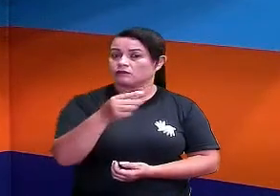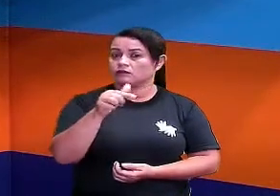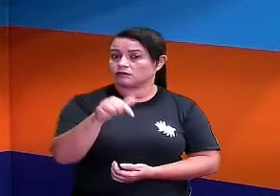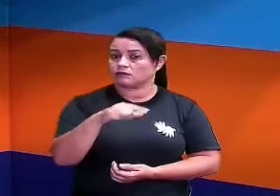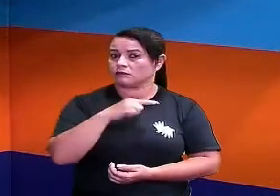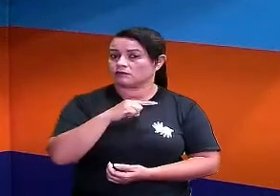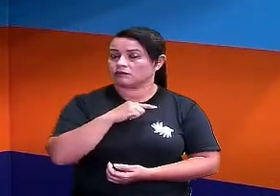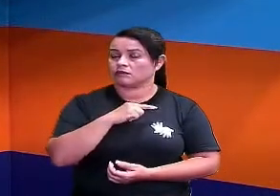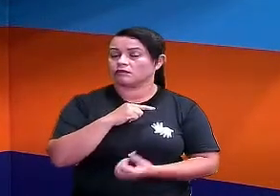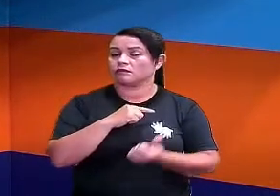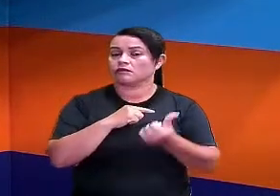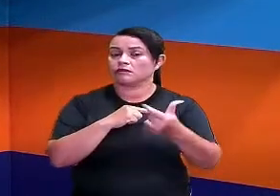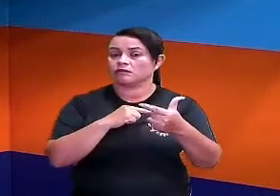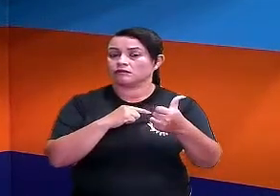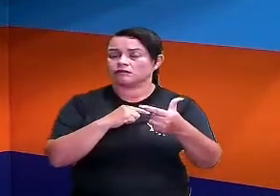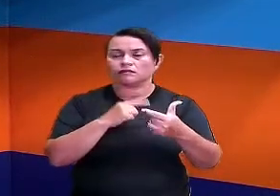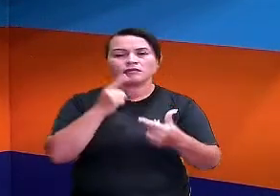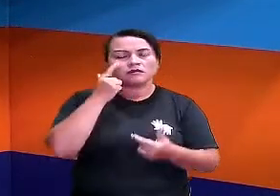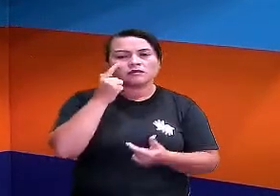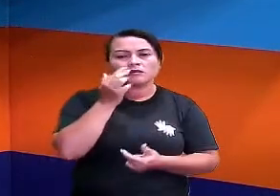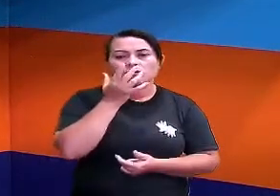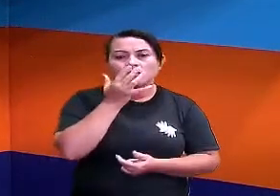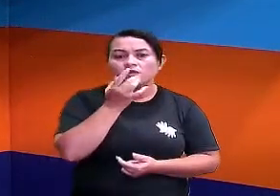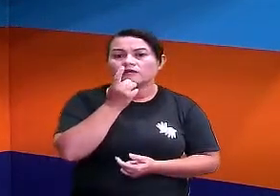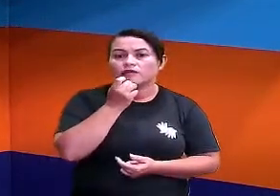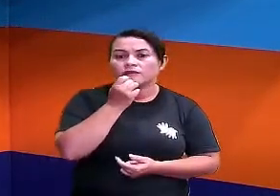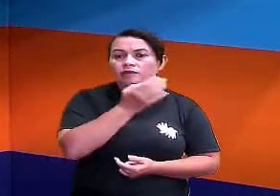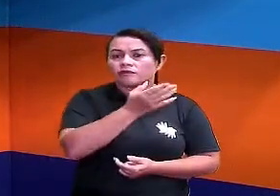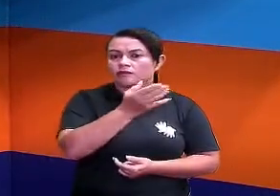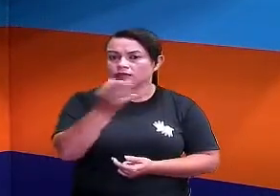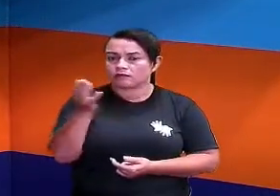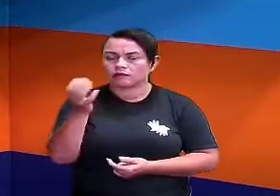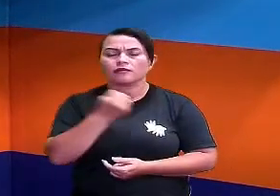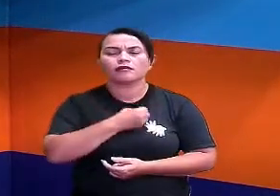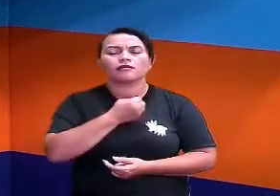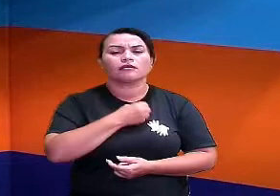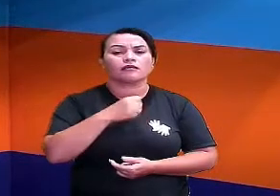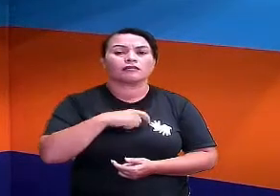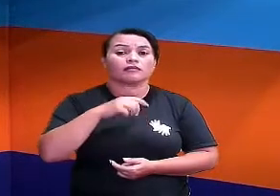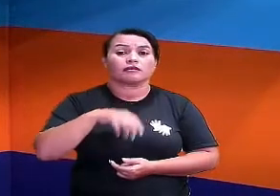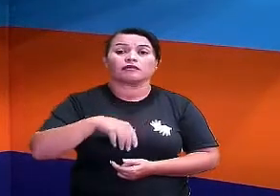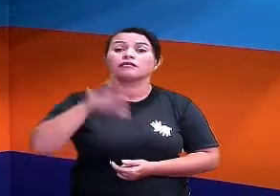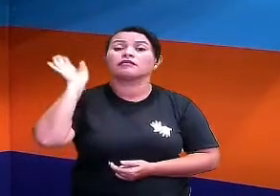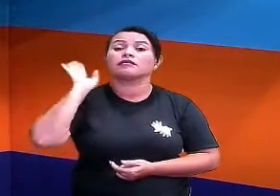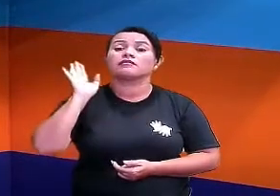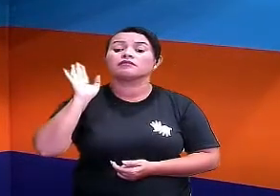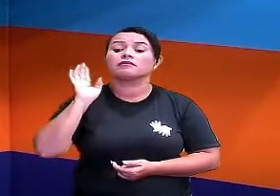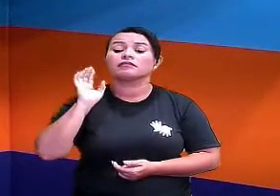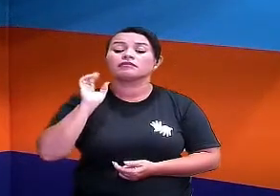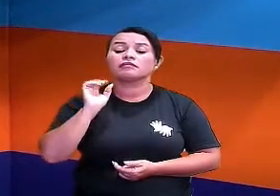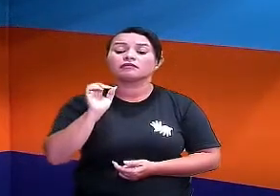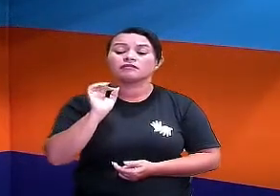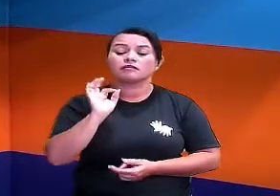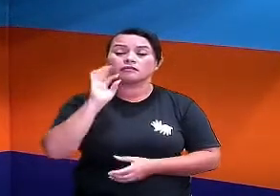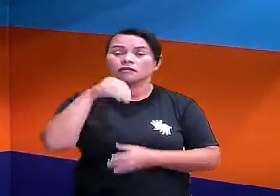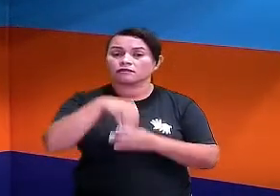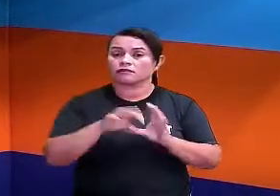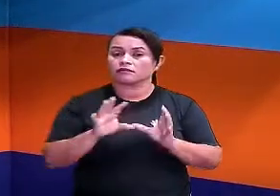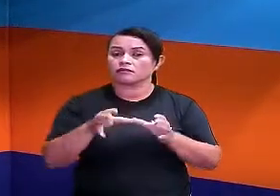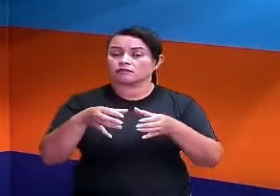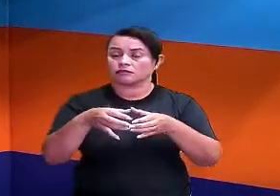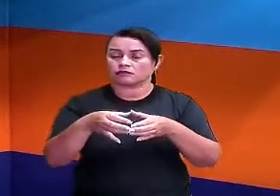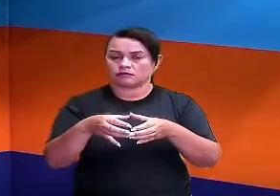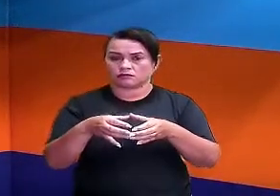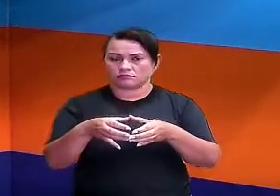que eu grifei de vermelho. Quem mais se repetiu aqui dentro desse conjunto, né? Então, a partir